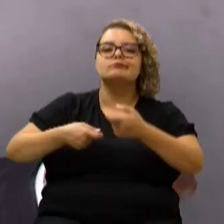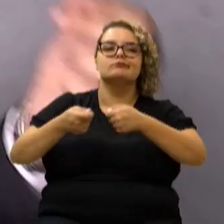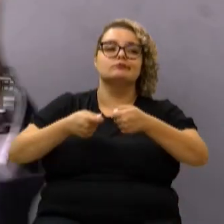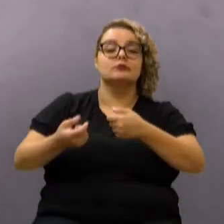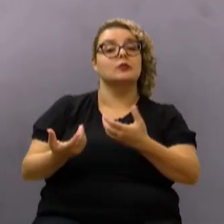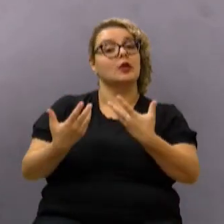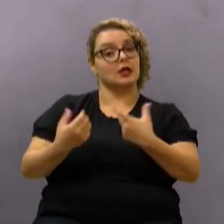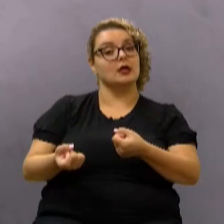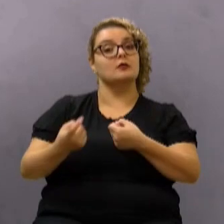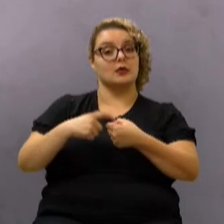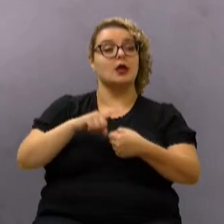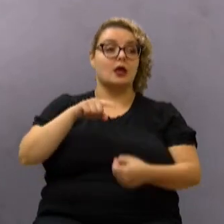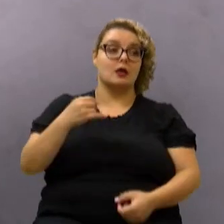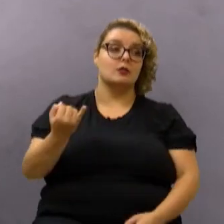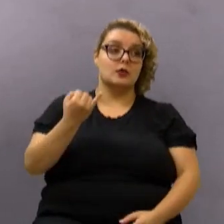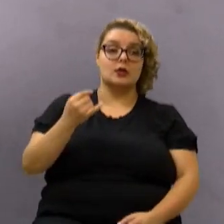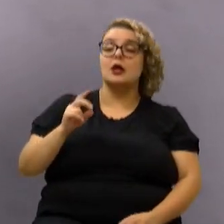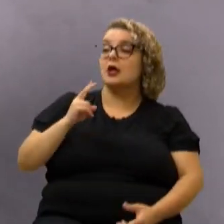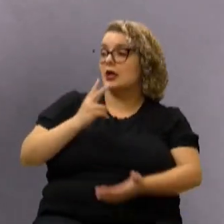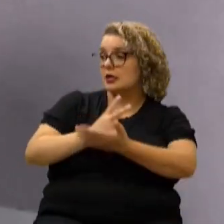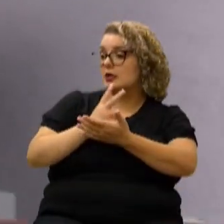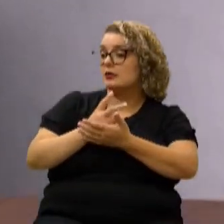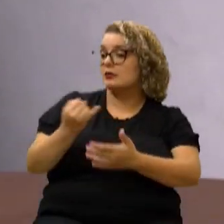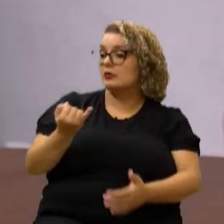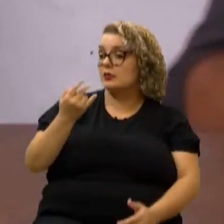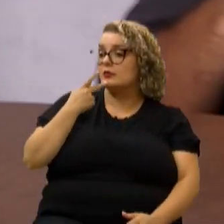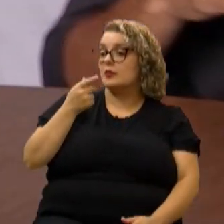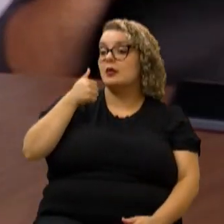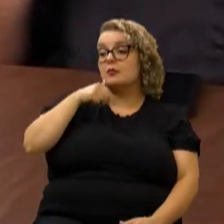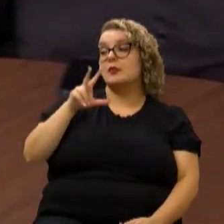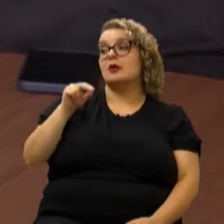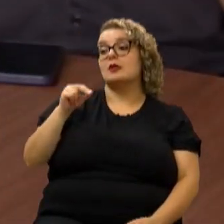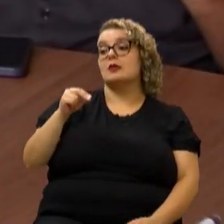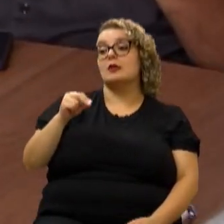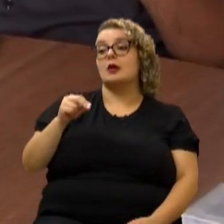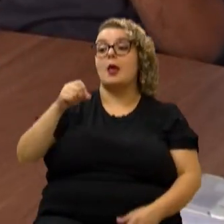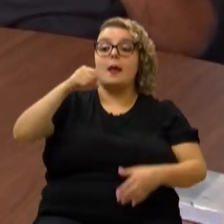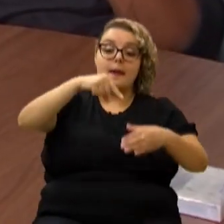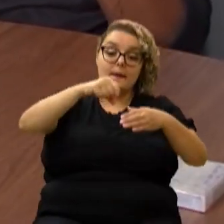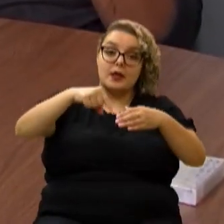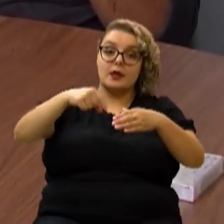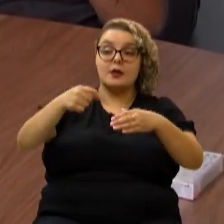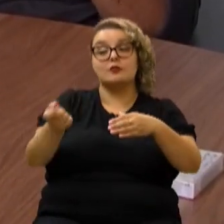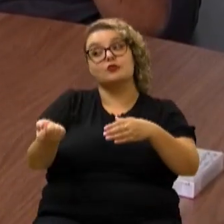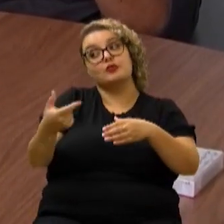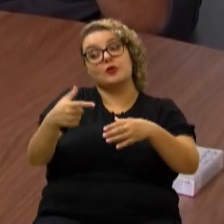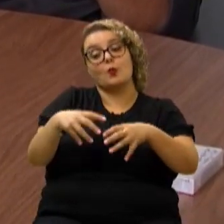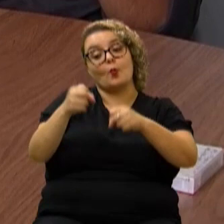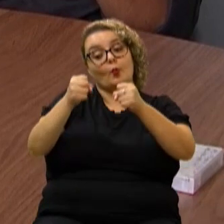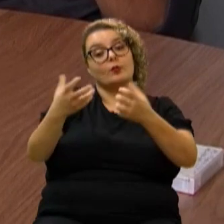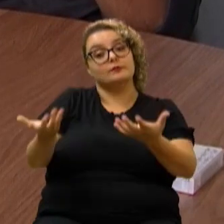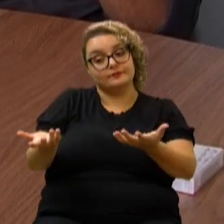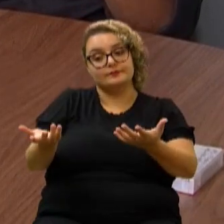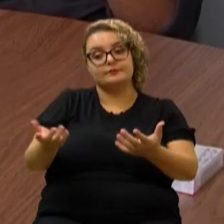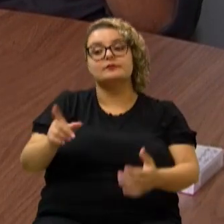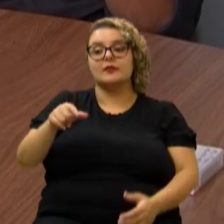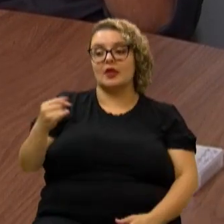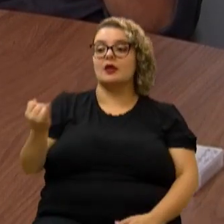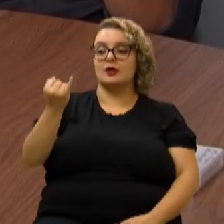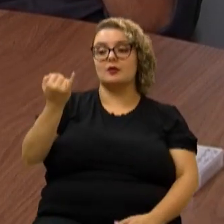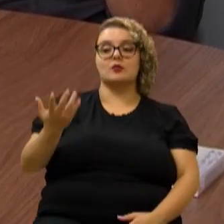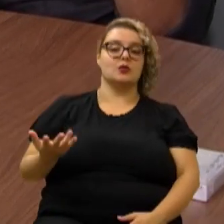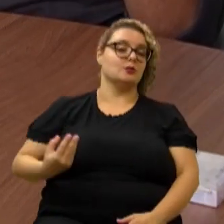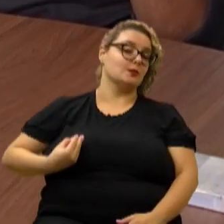gente economiza ou que a gente recebe de volta é muito importante. É sempre importante, já diria minha avó, antes pingar do que secar. É uma